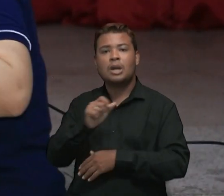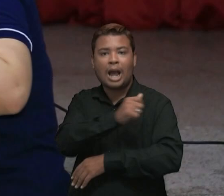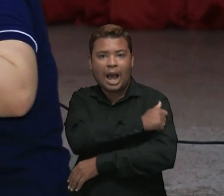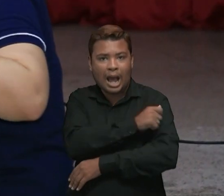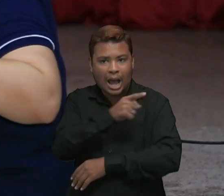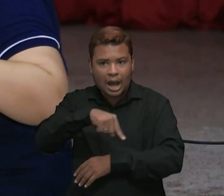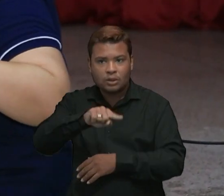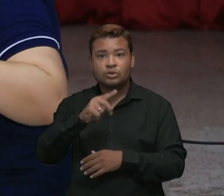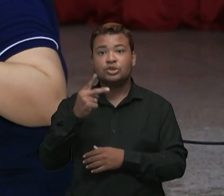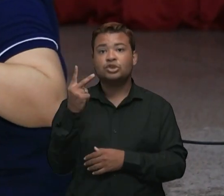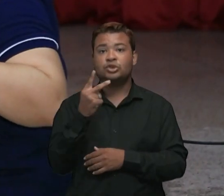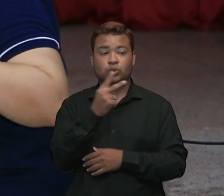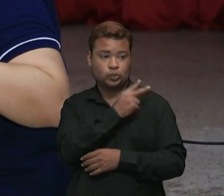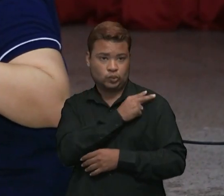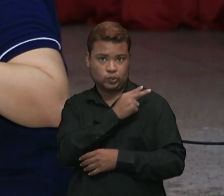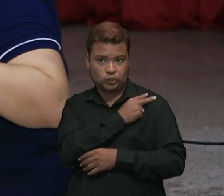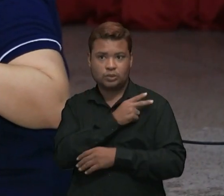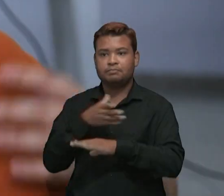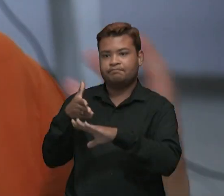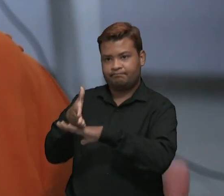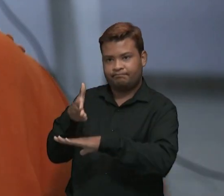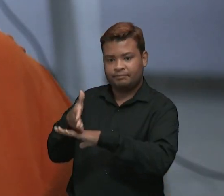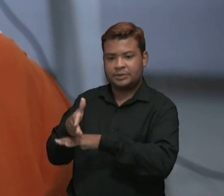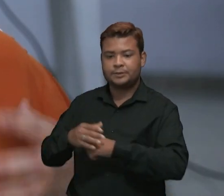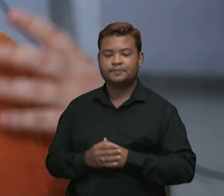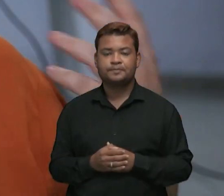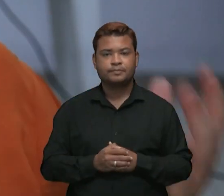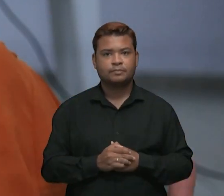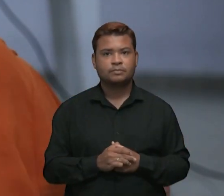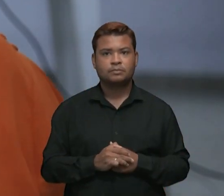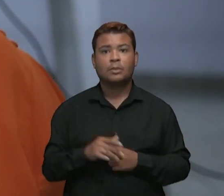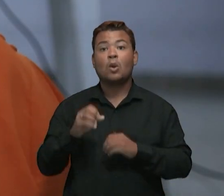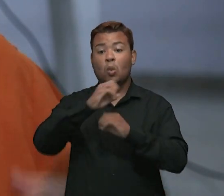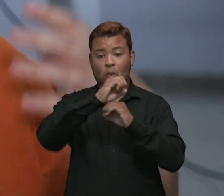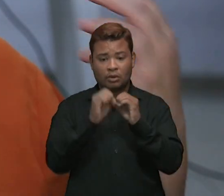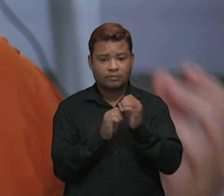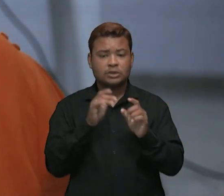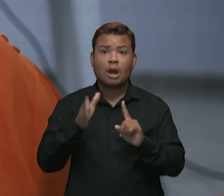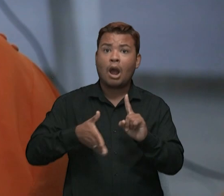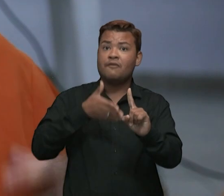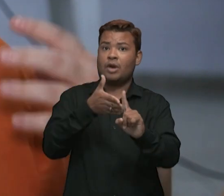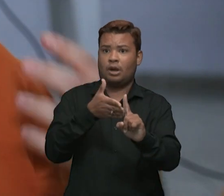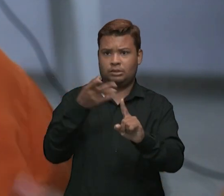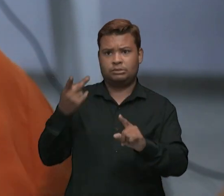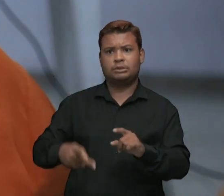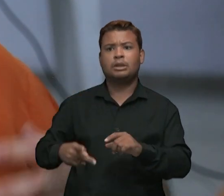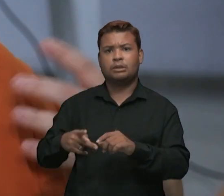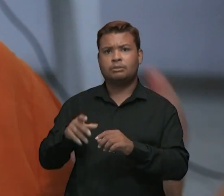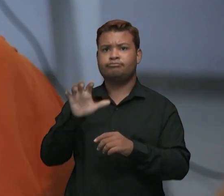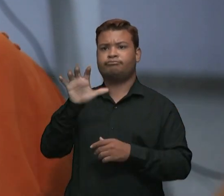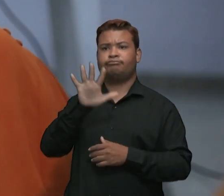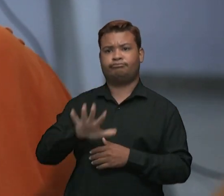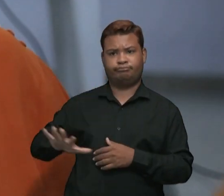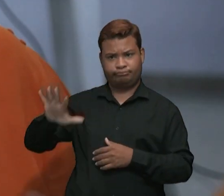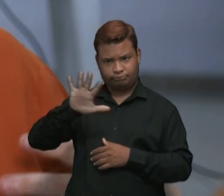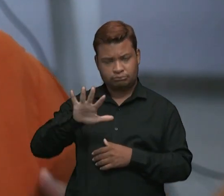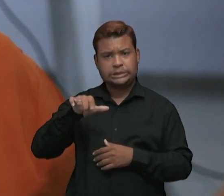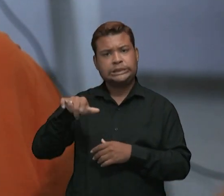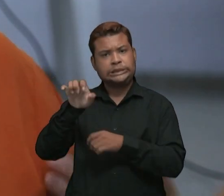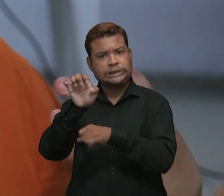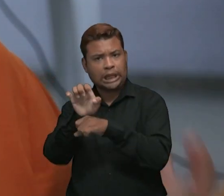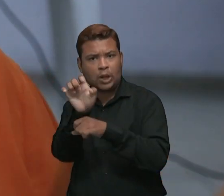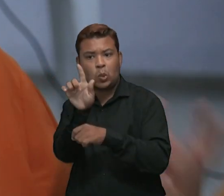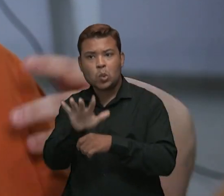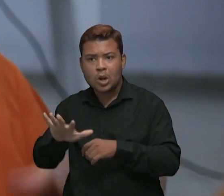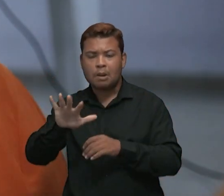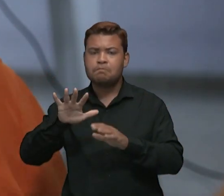do 2º ano do ensino médio. A UFG ela é uma referência, né, na nossa região, uma referência no nosso estado. Então,